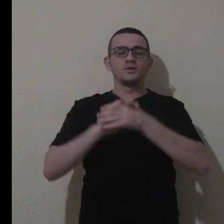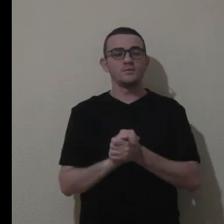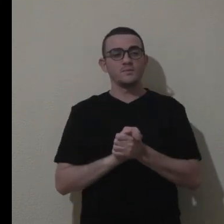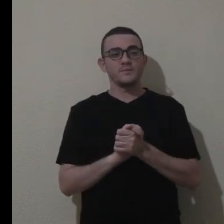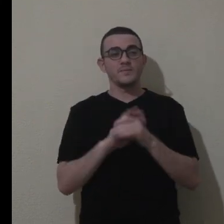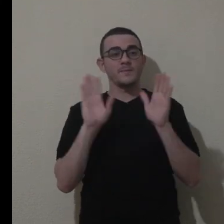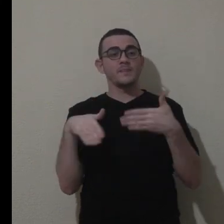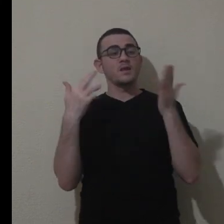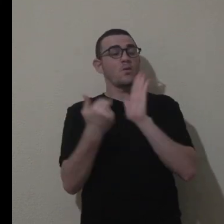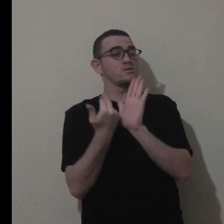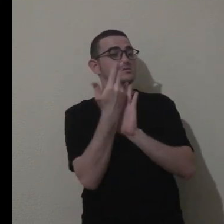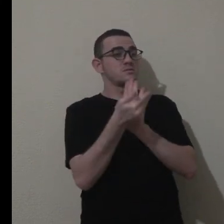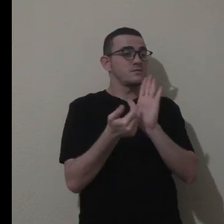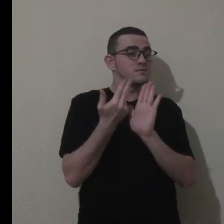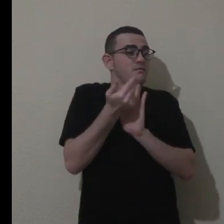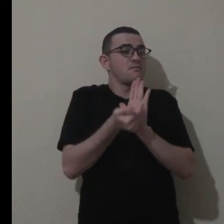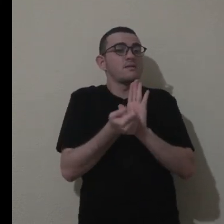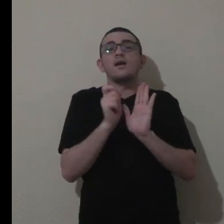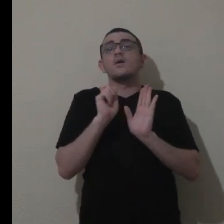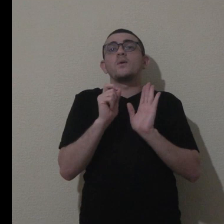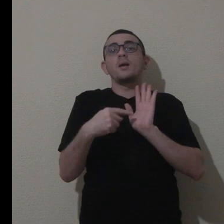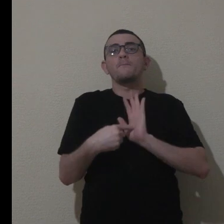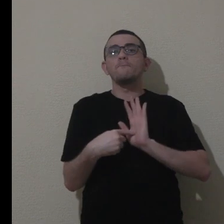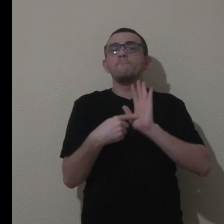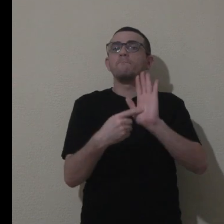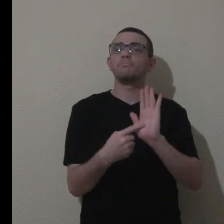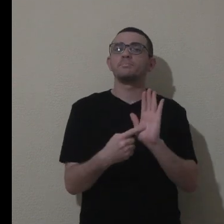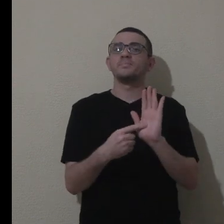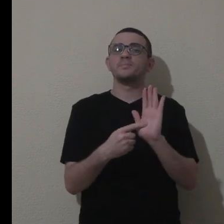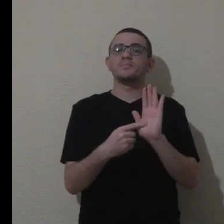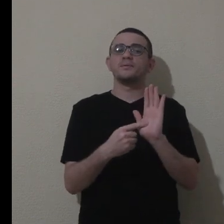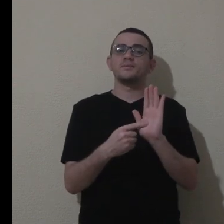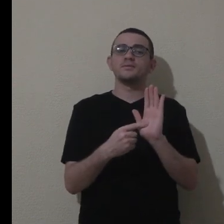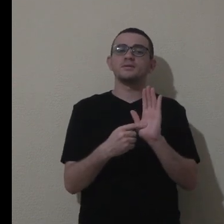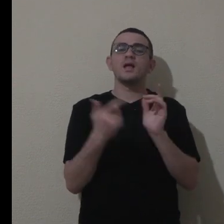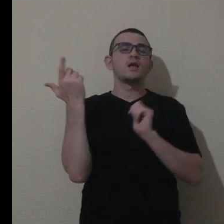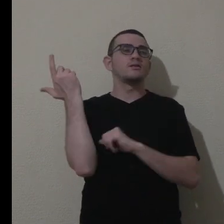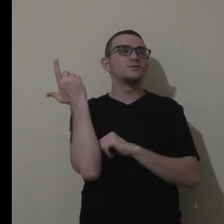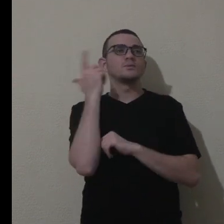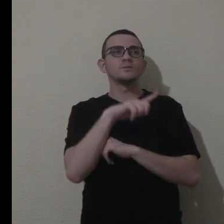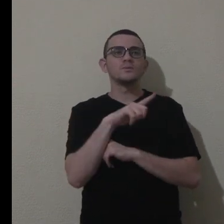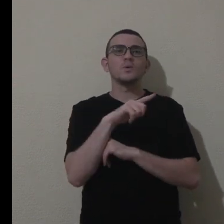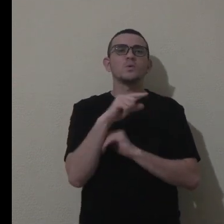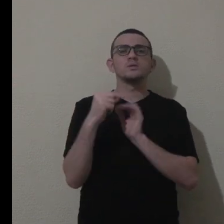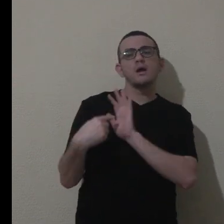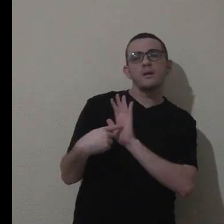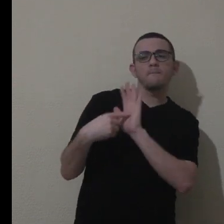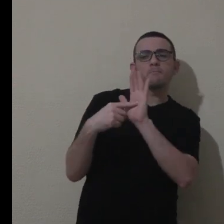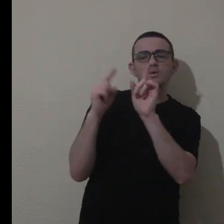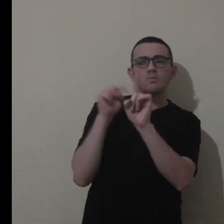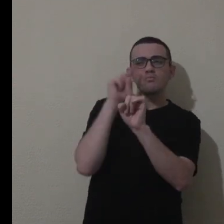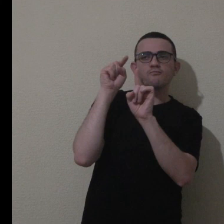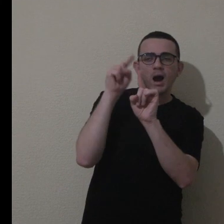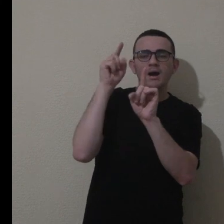então, essa foto, acho que, de certa maneira, ele pontua e acho que consegue tocar